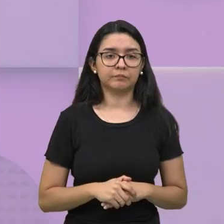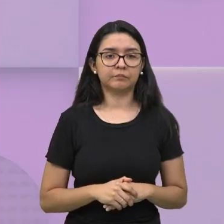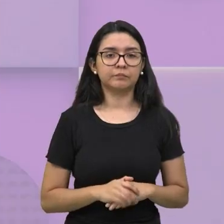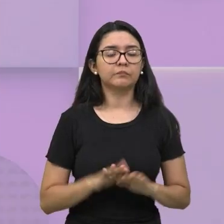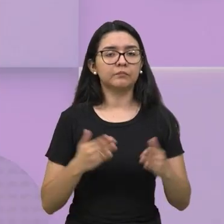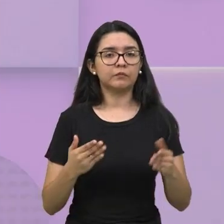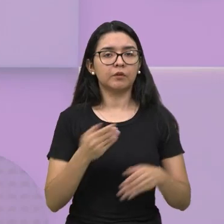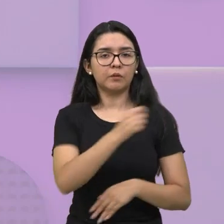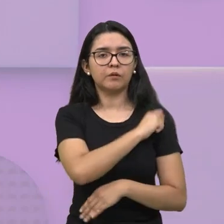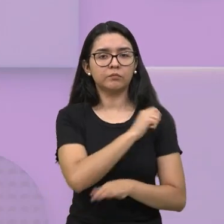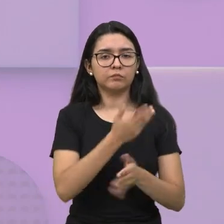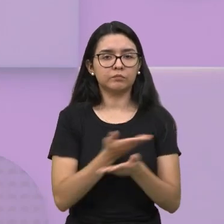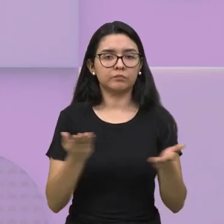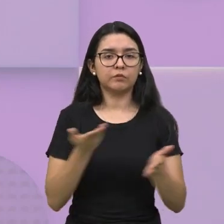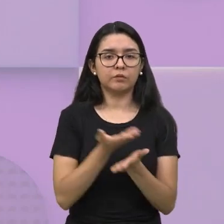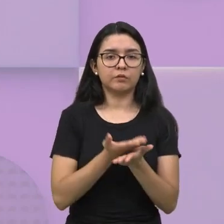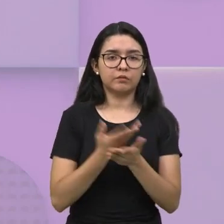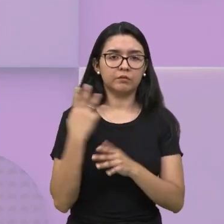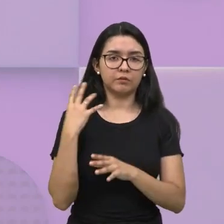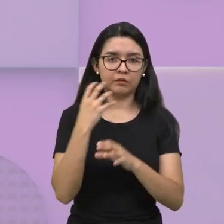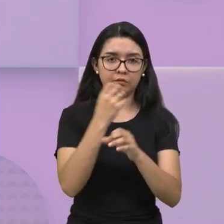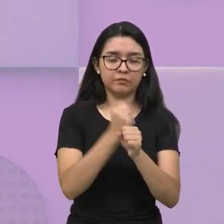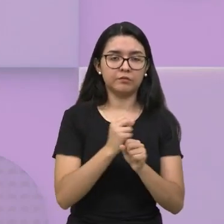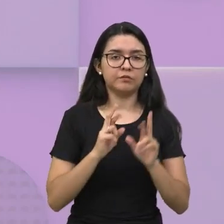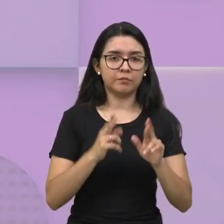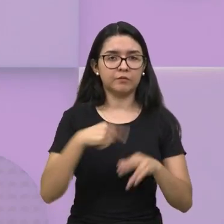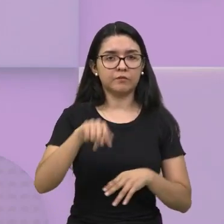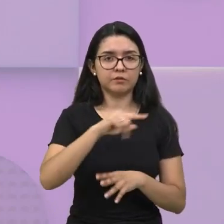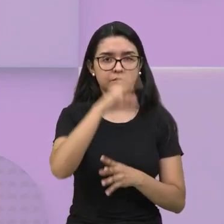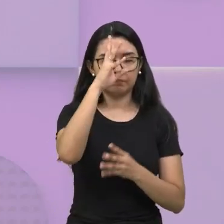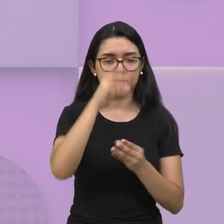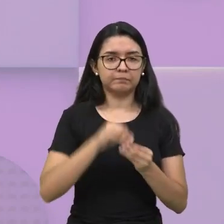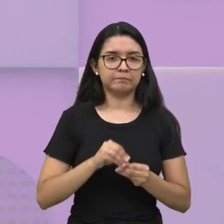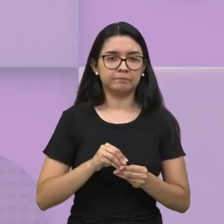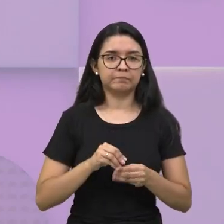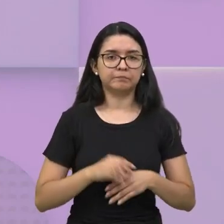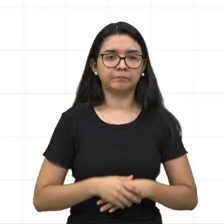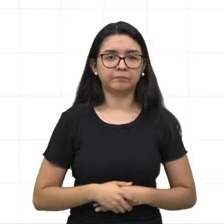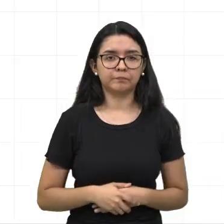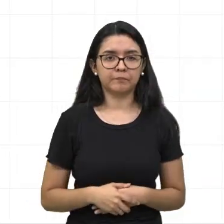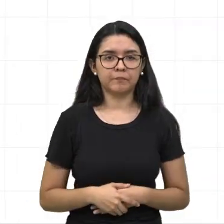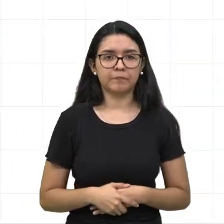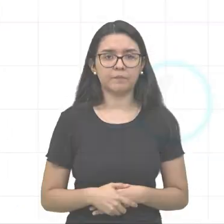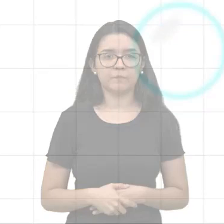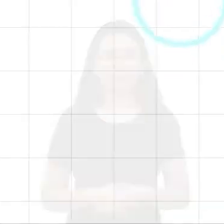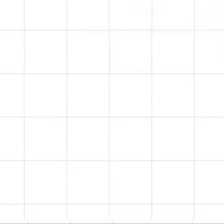queridos alunos, essa foi a nossa aula. Espero que todos tenham gostado e até a próxima.